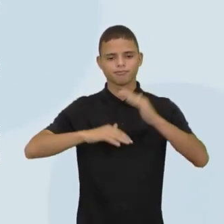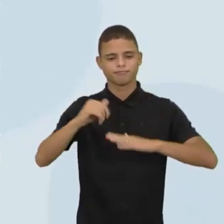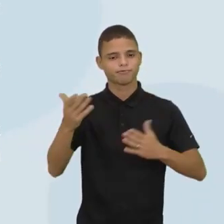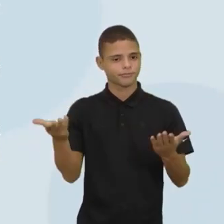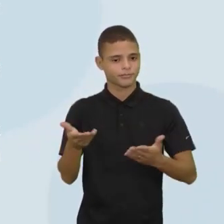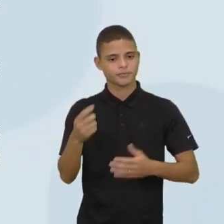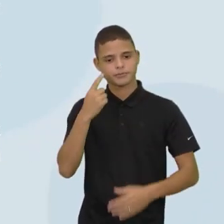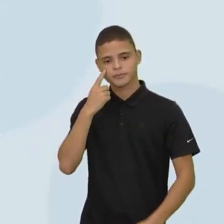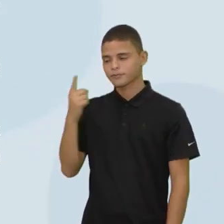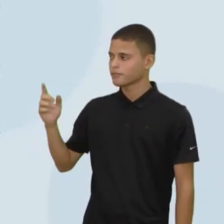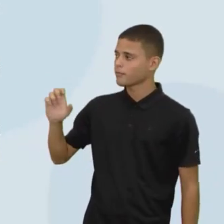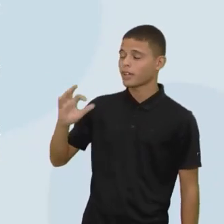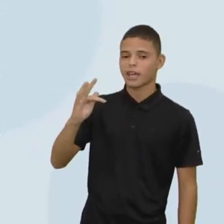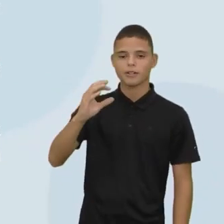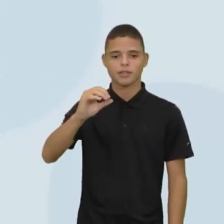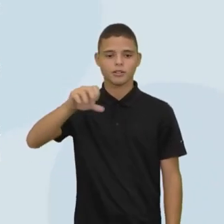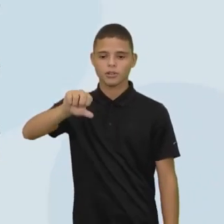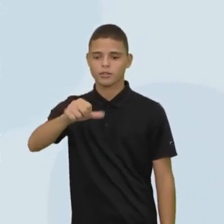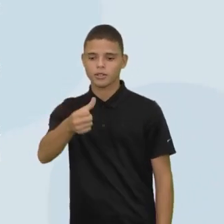hoje,